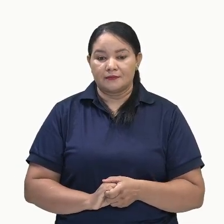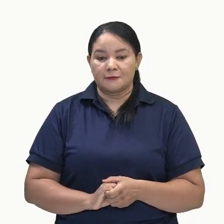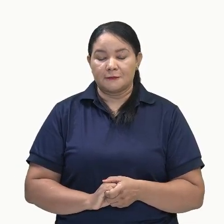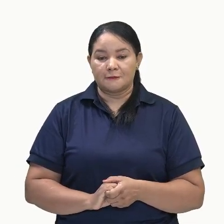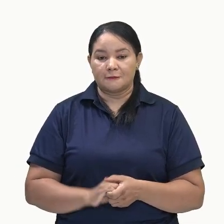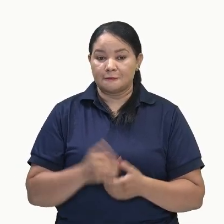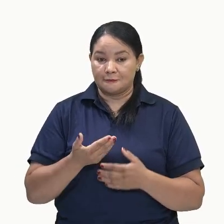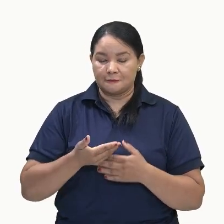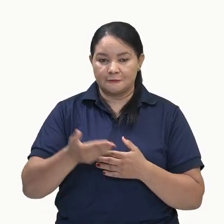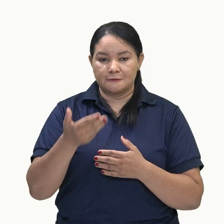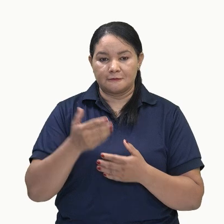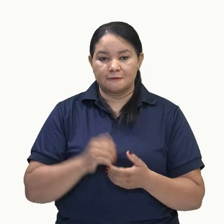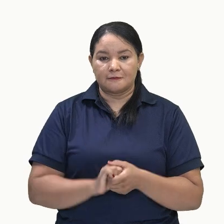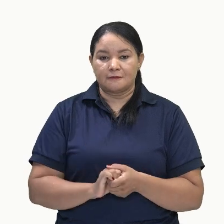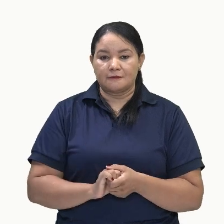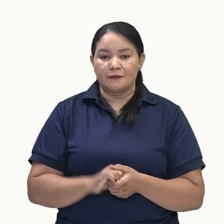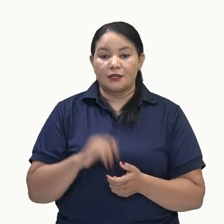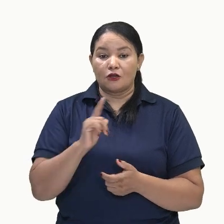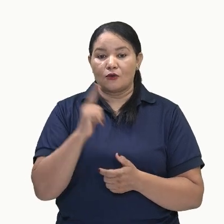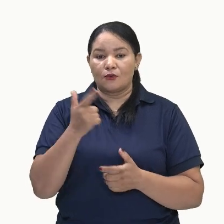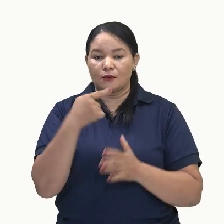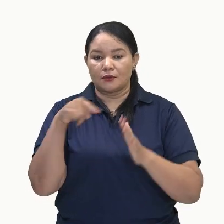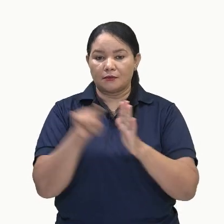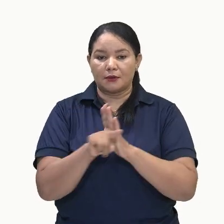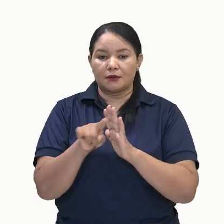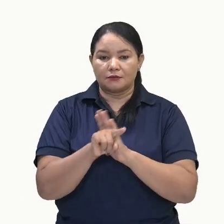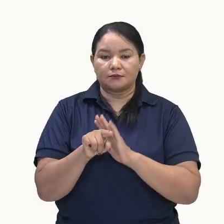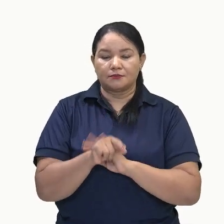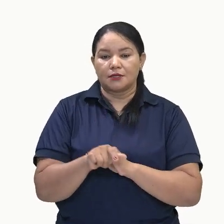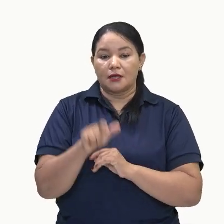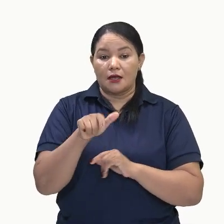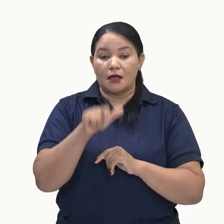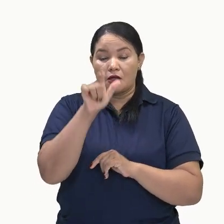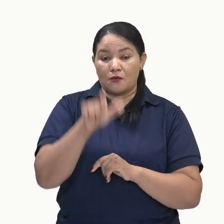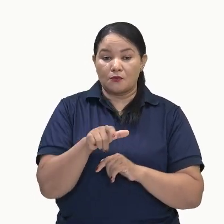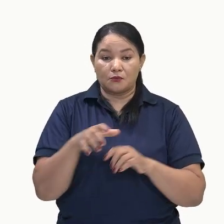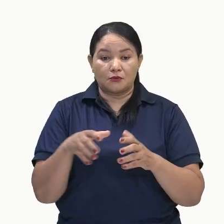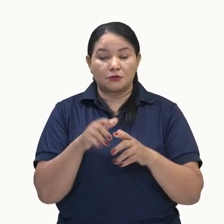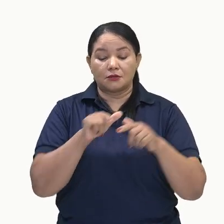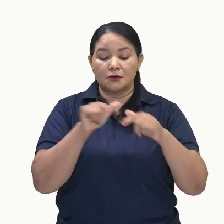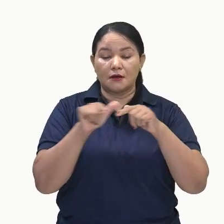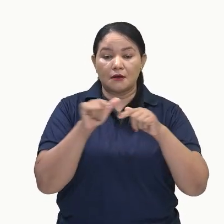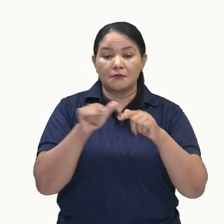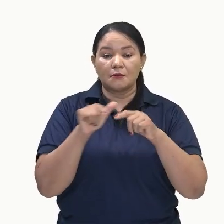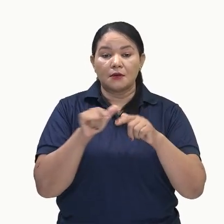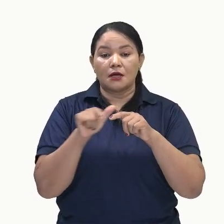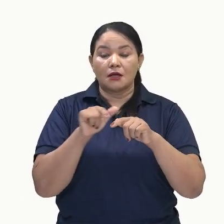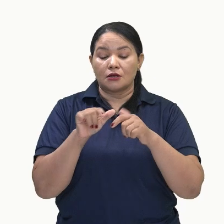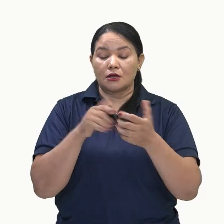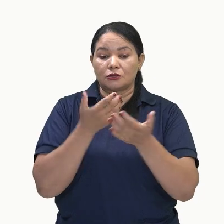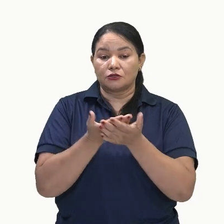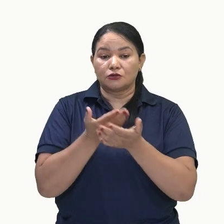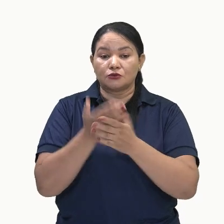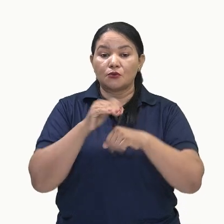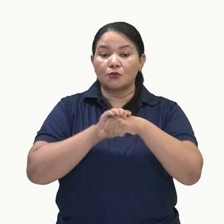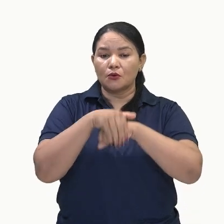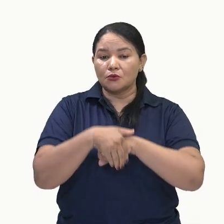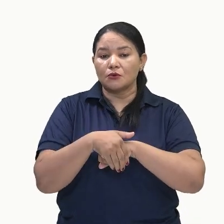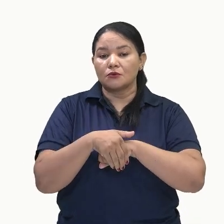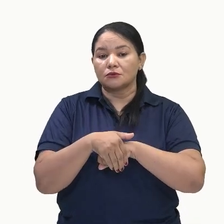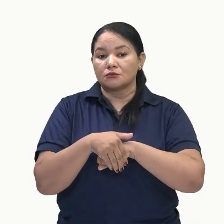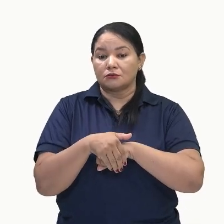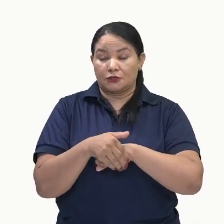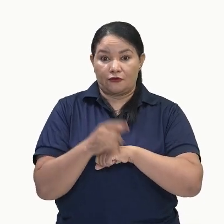bora continuar aqui, porque tem mais uma questão. Quantos trabalhadores de Manaus estudam à noite? Opa! Olha aqui um